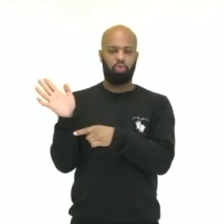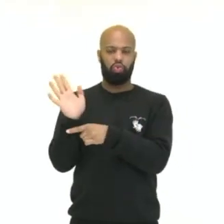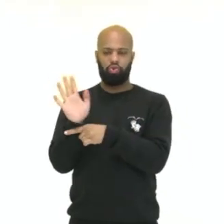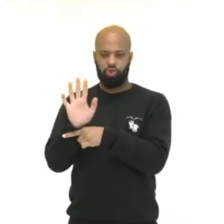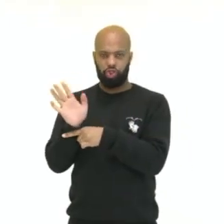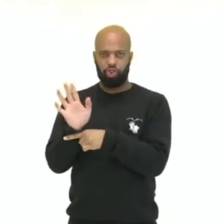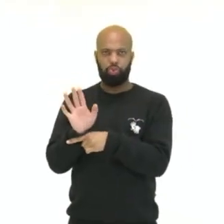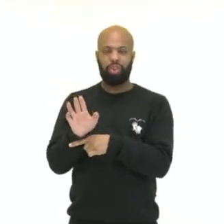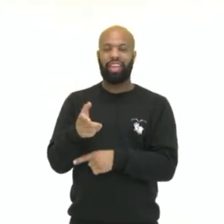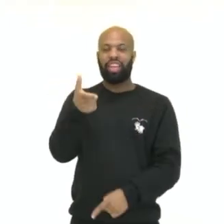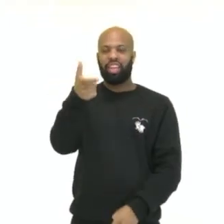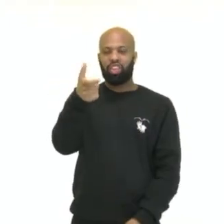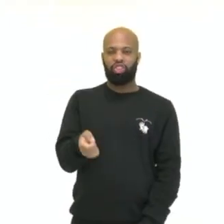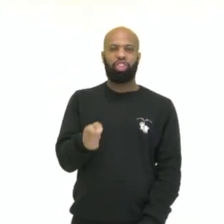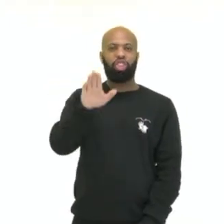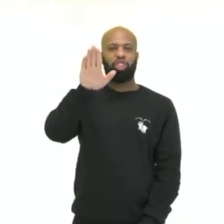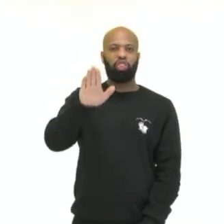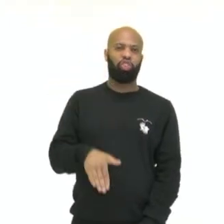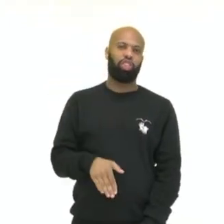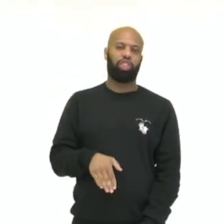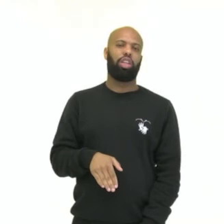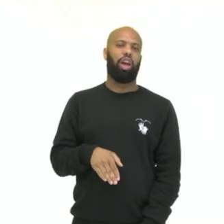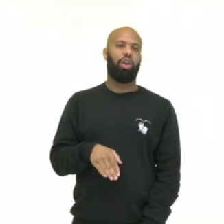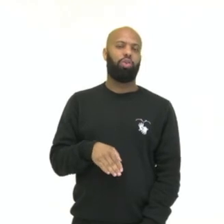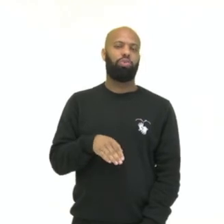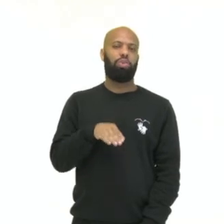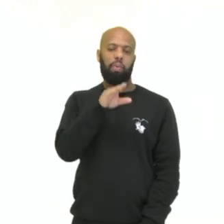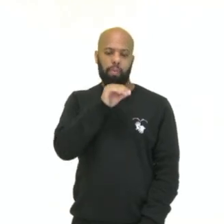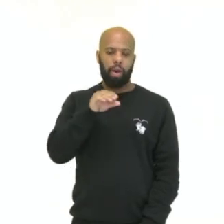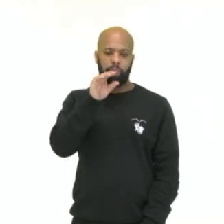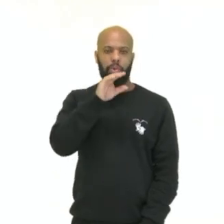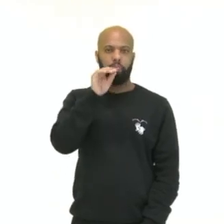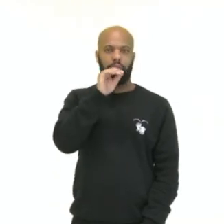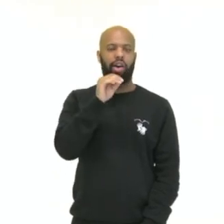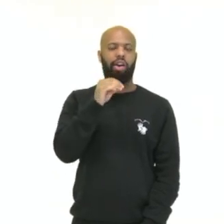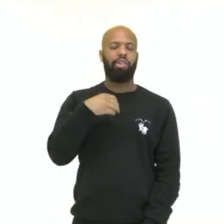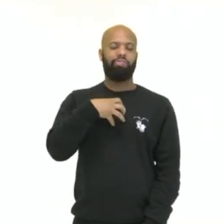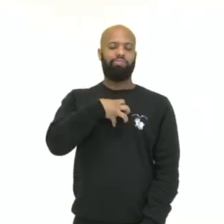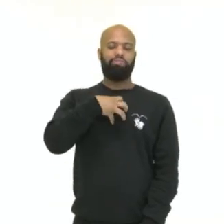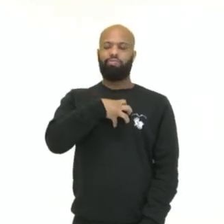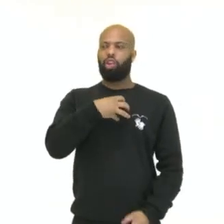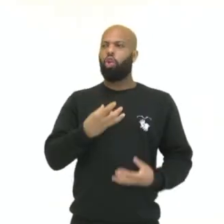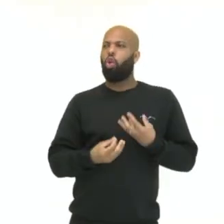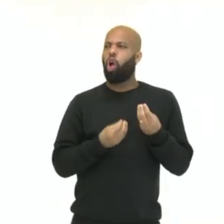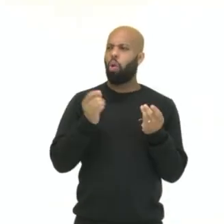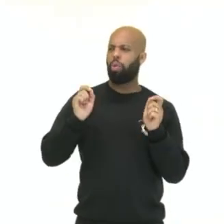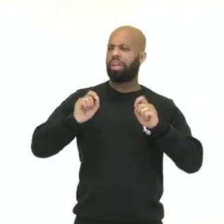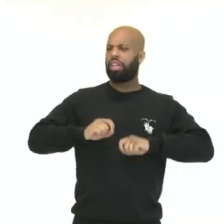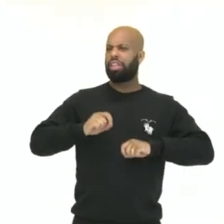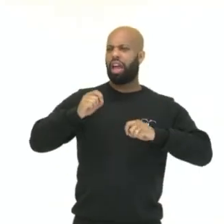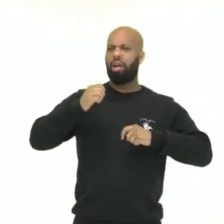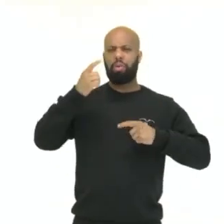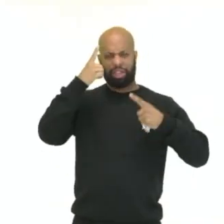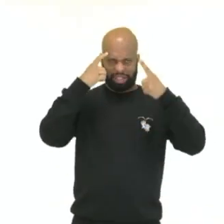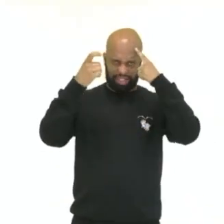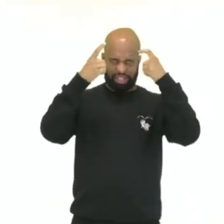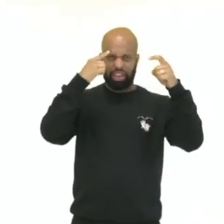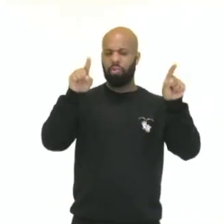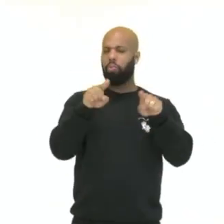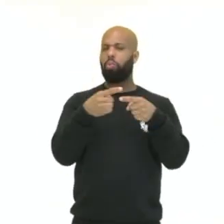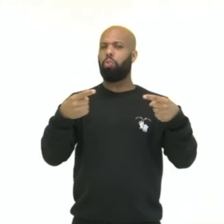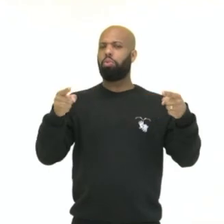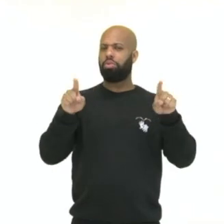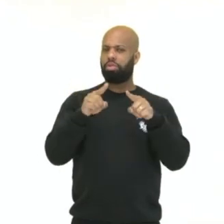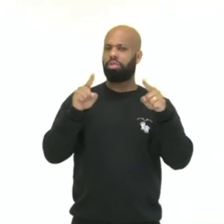ele mutado e experimente criar trilhas sonoras com músicas, sons, ruídos e o que você